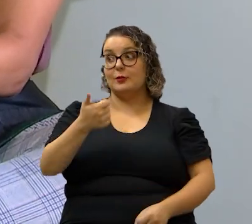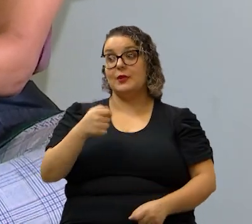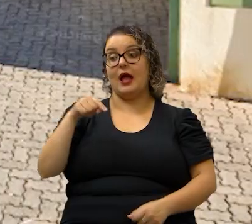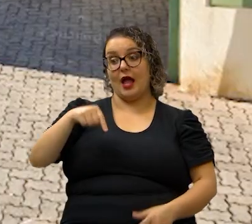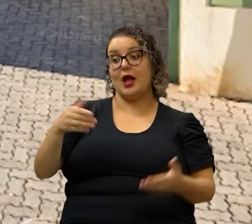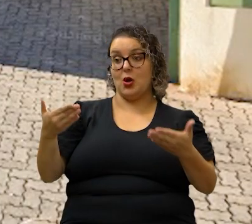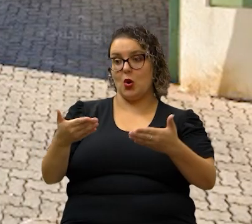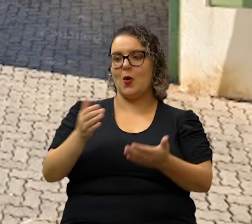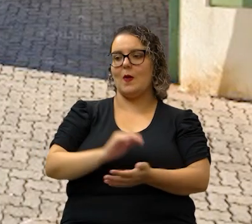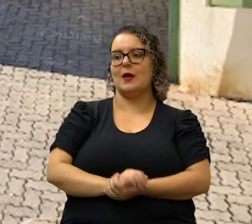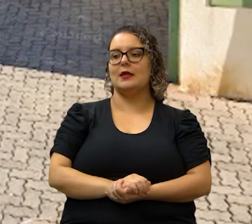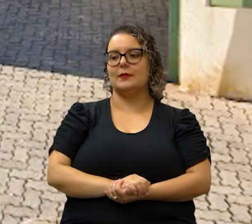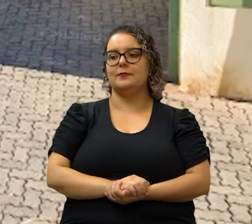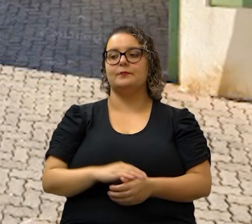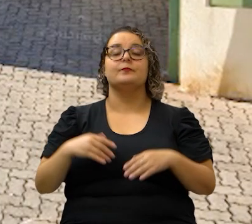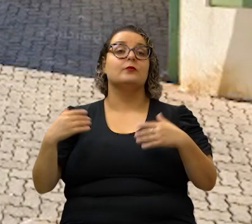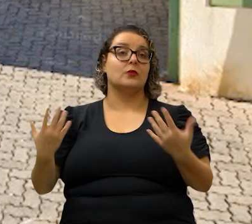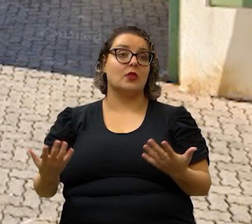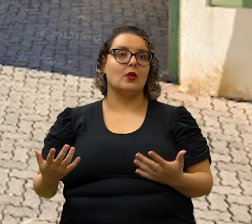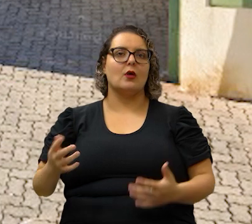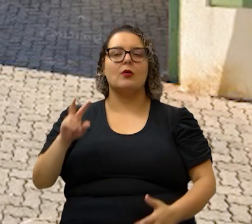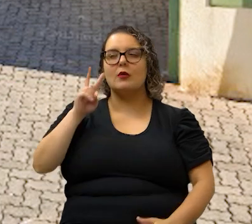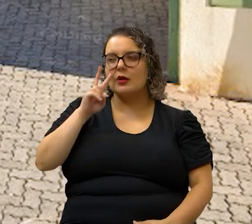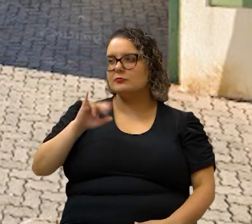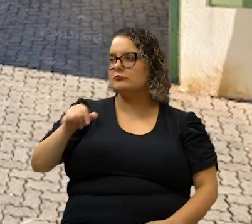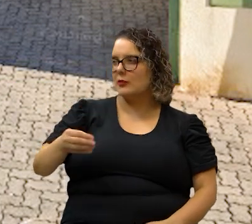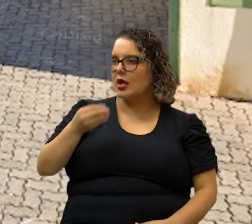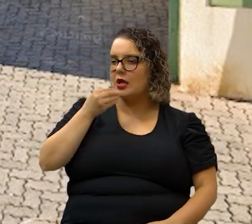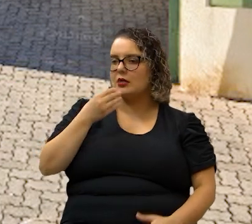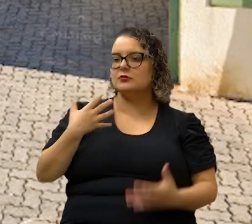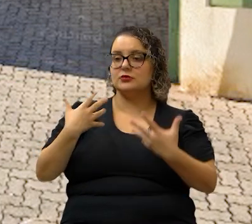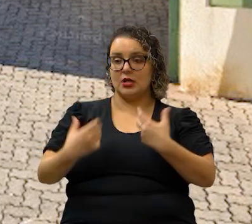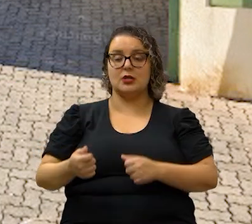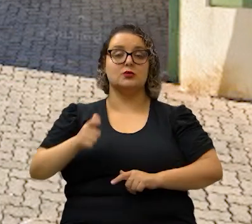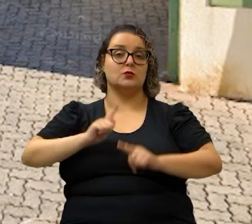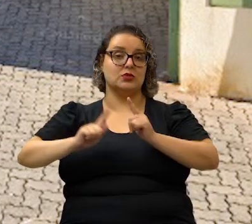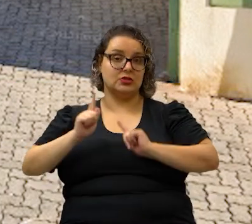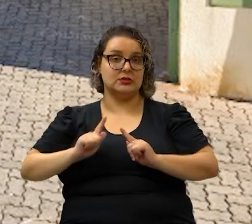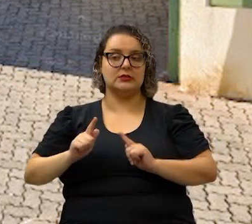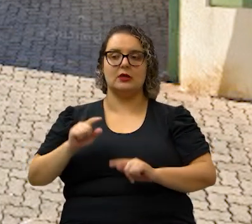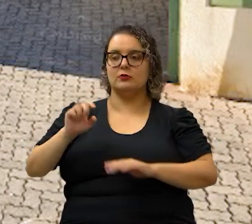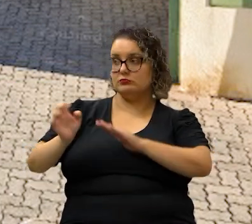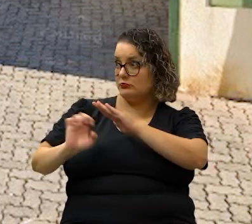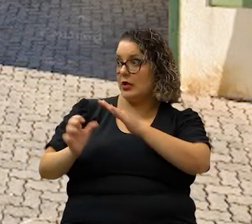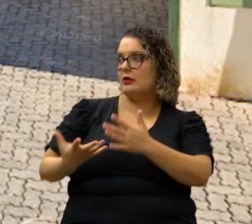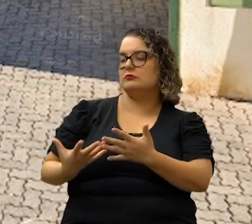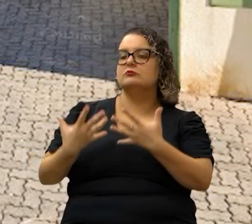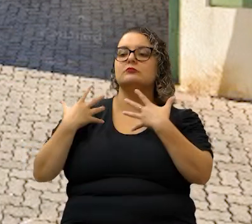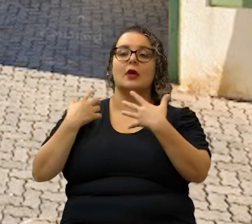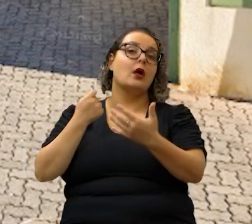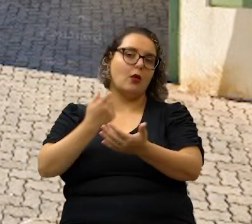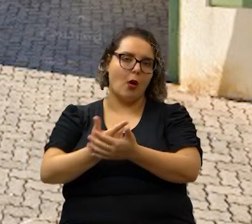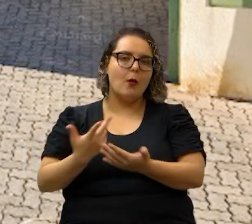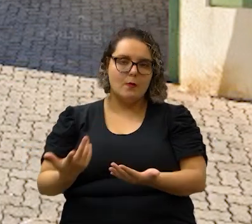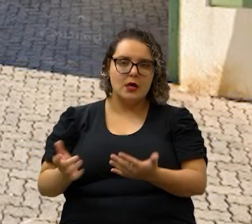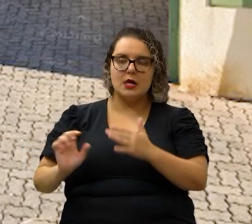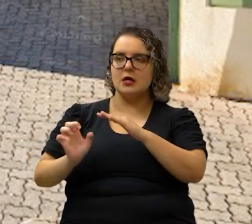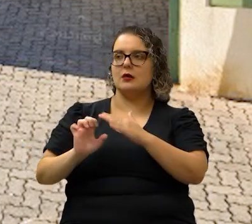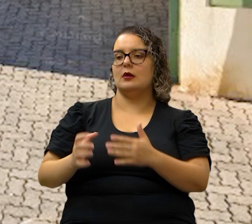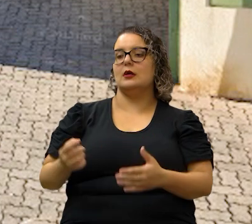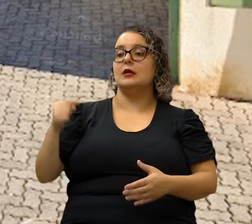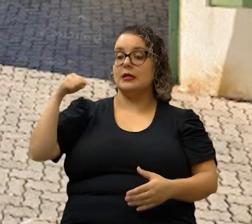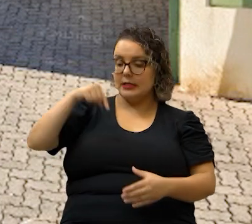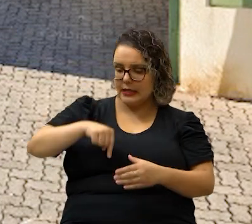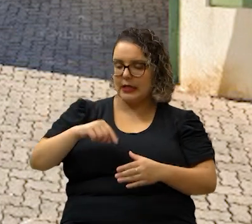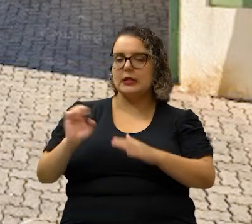agora. Enfim, então eu vi a oportunidade de assumir a gestão desse negócio, então adquiri esse negócio e eu trouxe